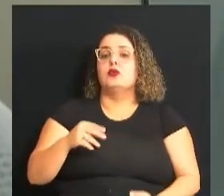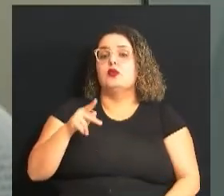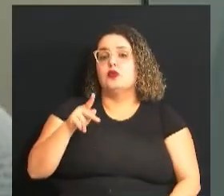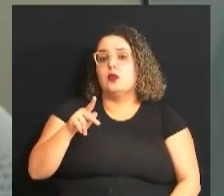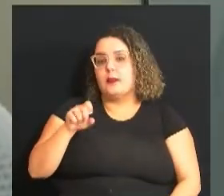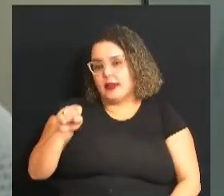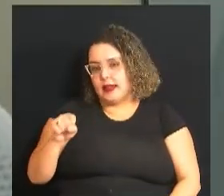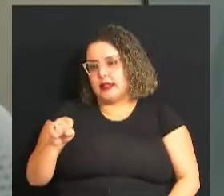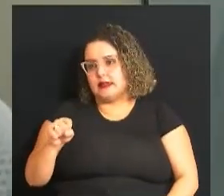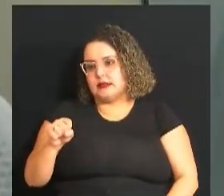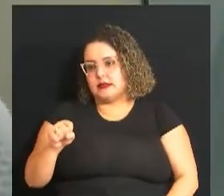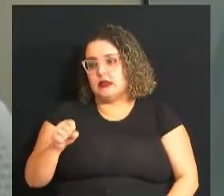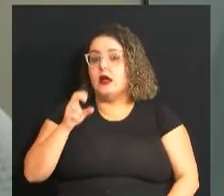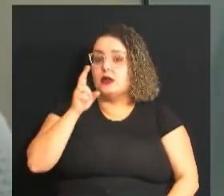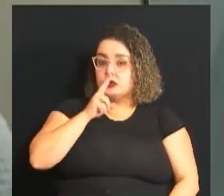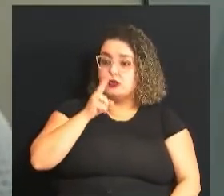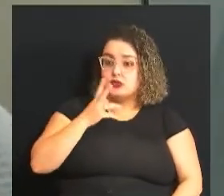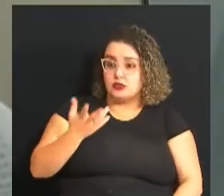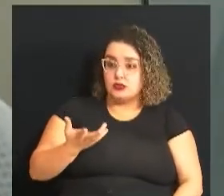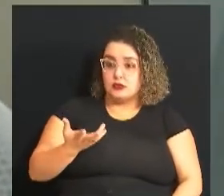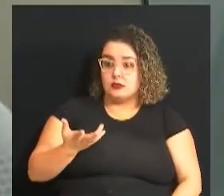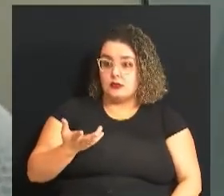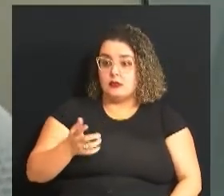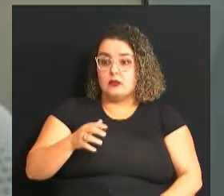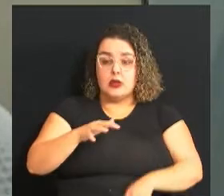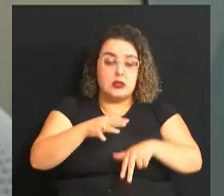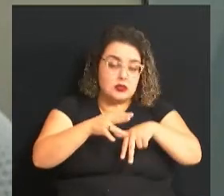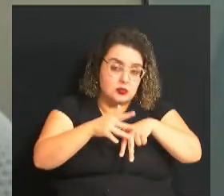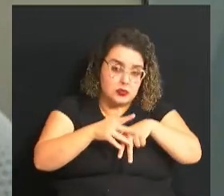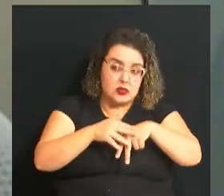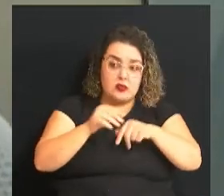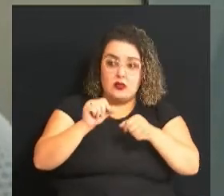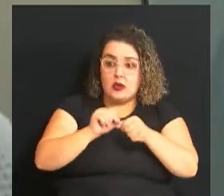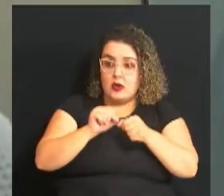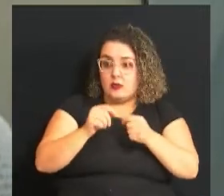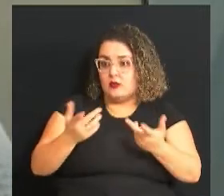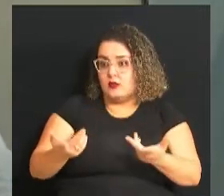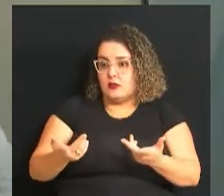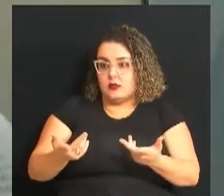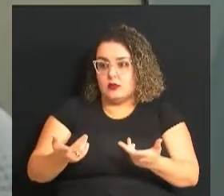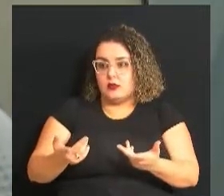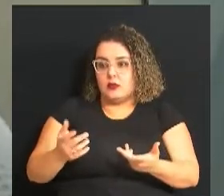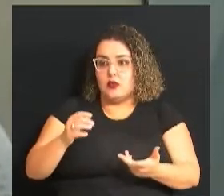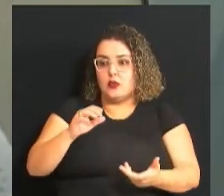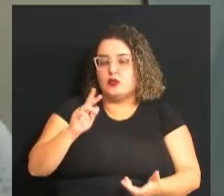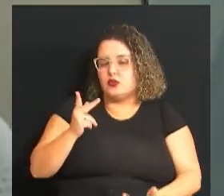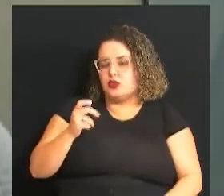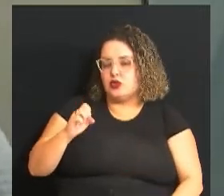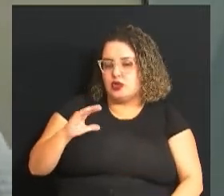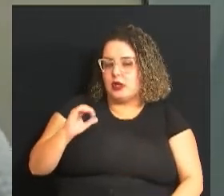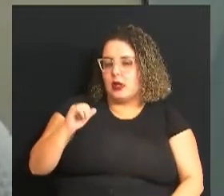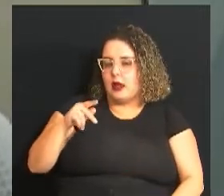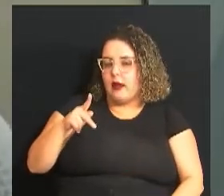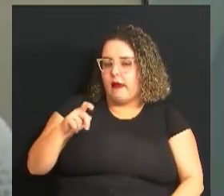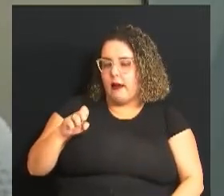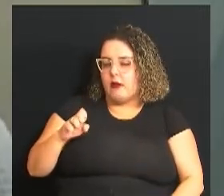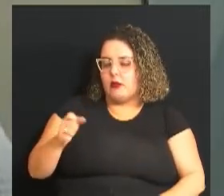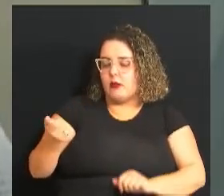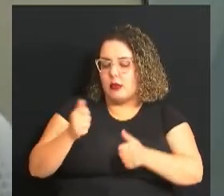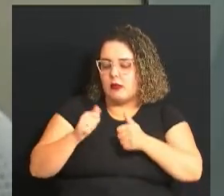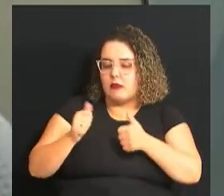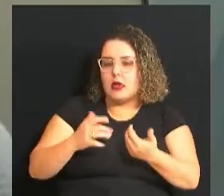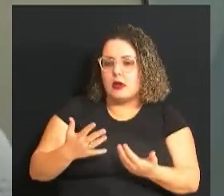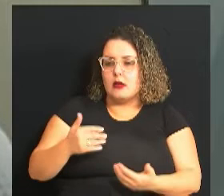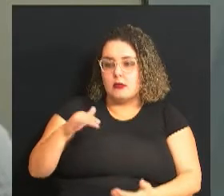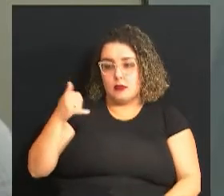em caráter de urgência. Mas aquele paciente que vai fazer por um check-up, por uma avaliação, né, como eu falei, com mais de 40